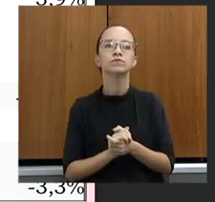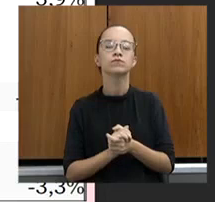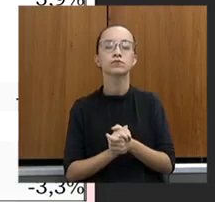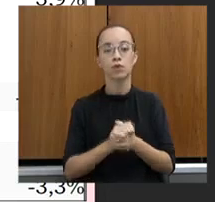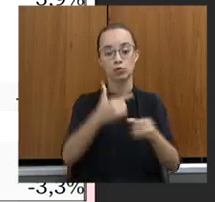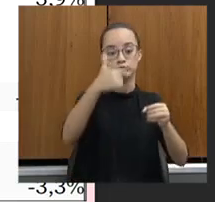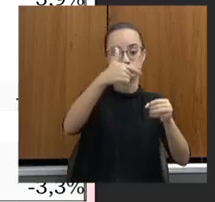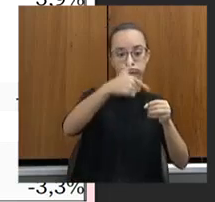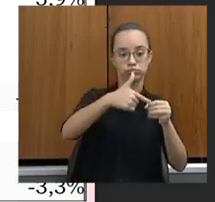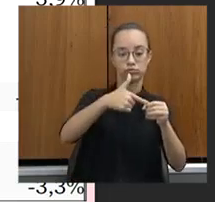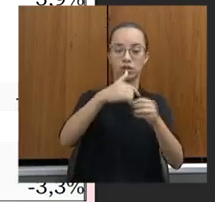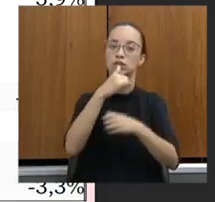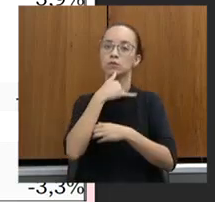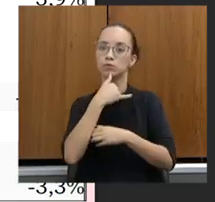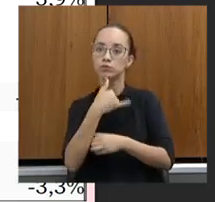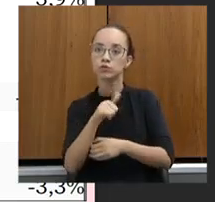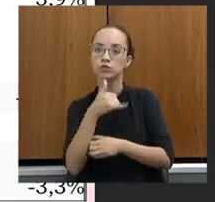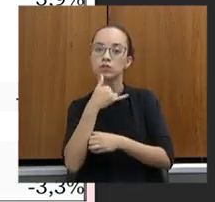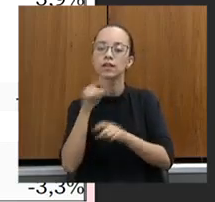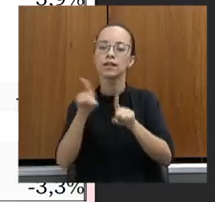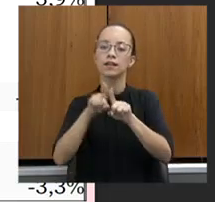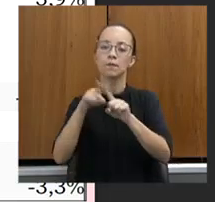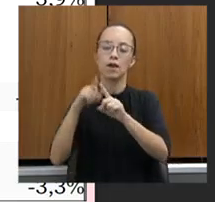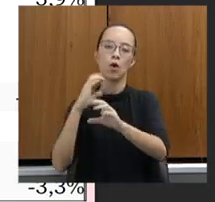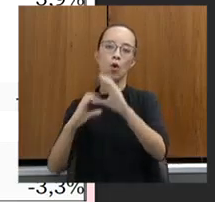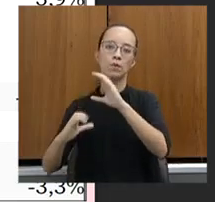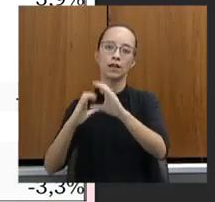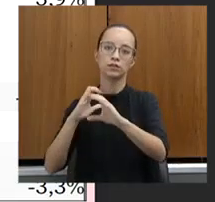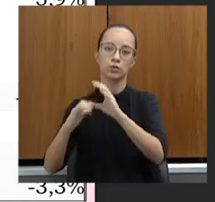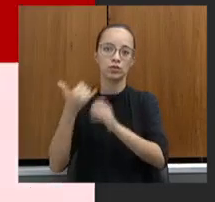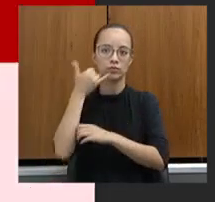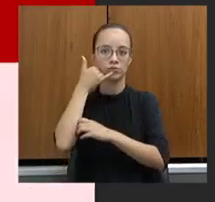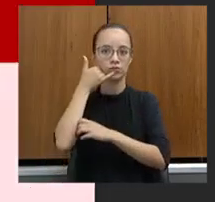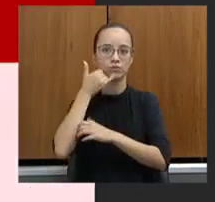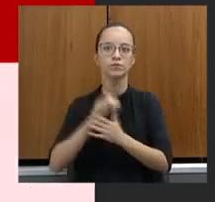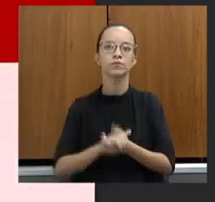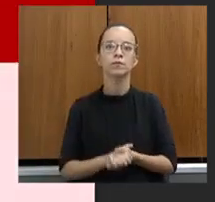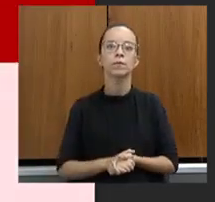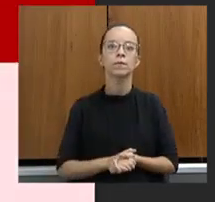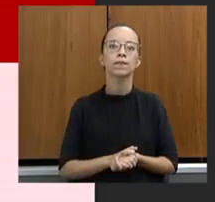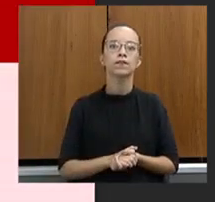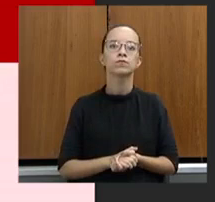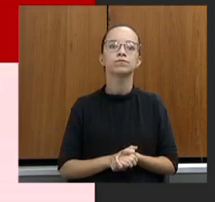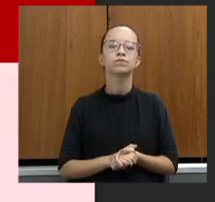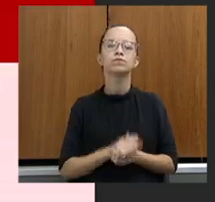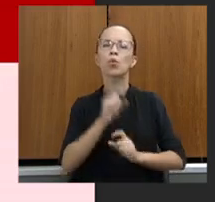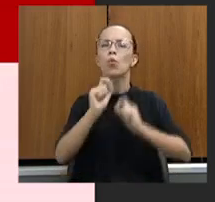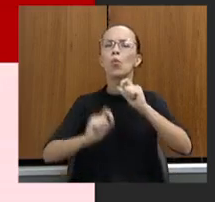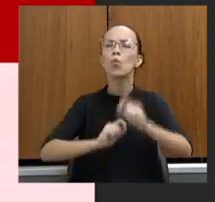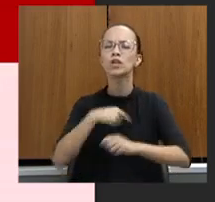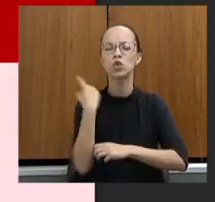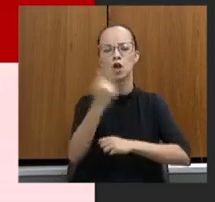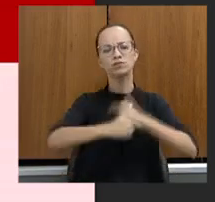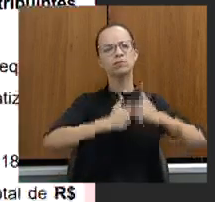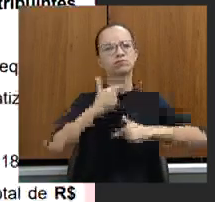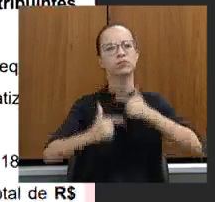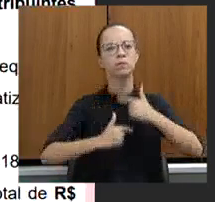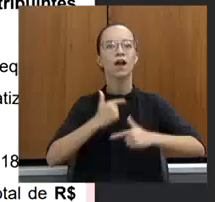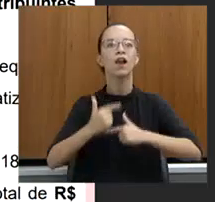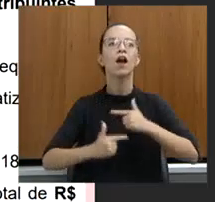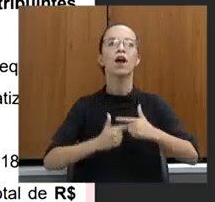de combustível energia e telecomunicações próximo por favor O que que a gente tem feito né